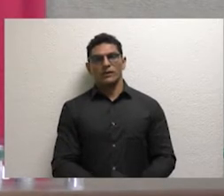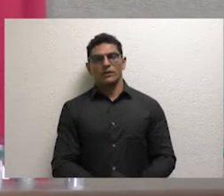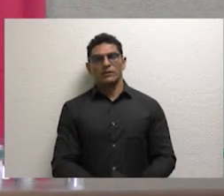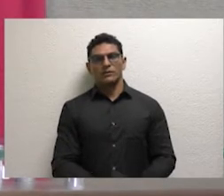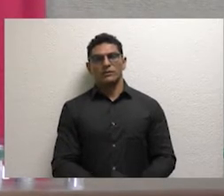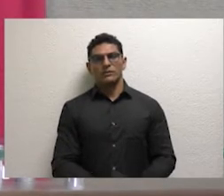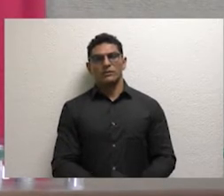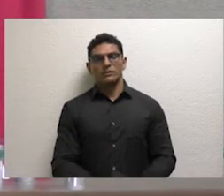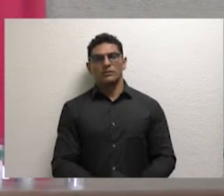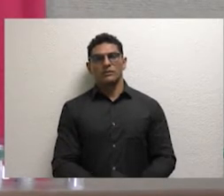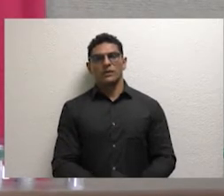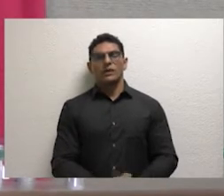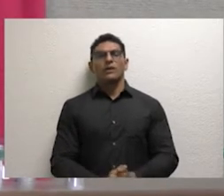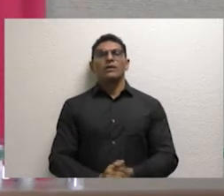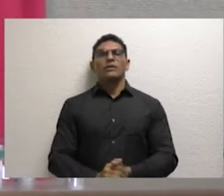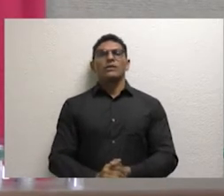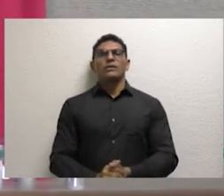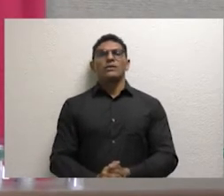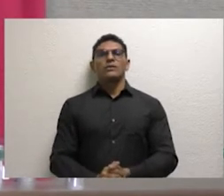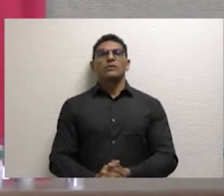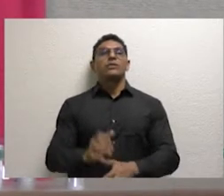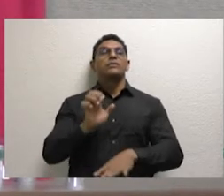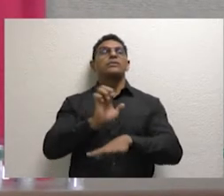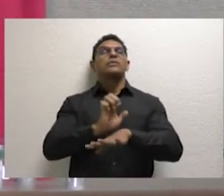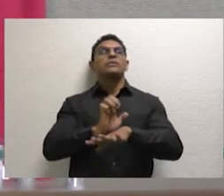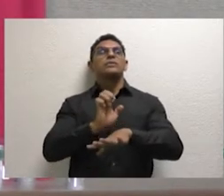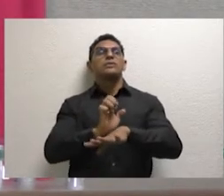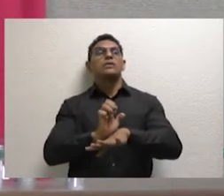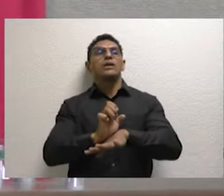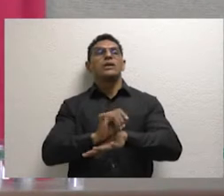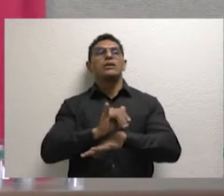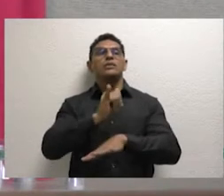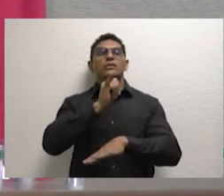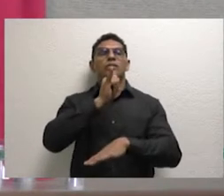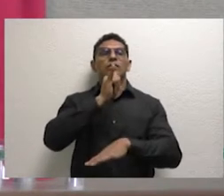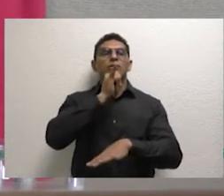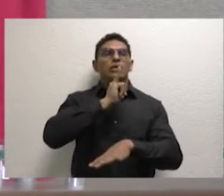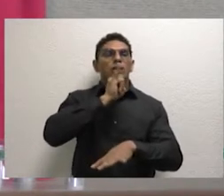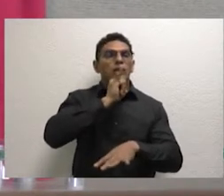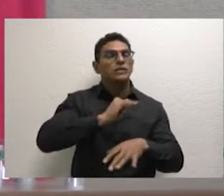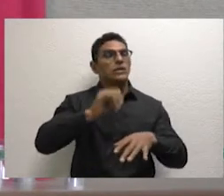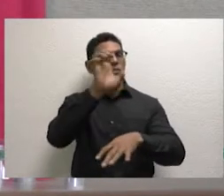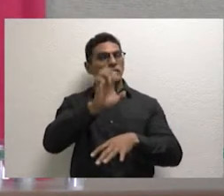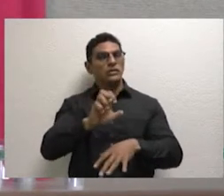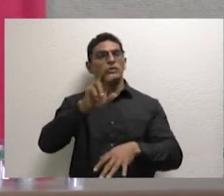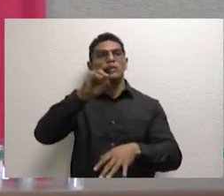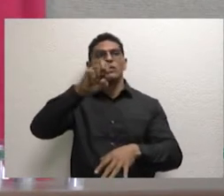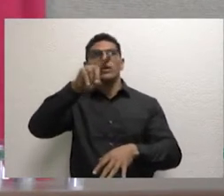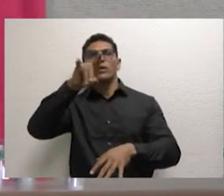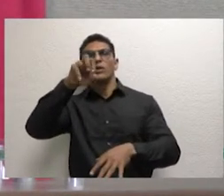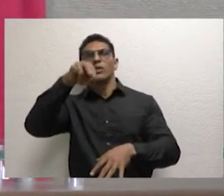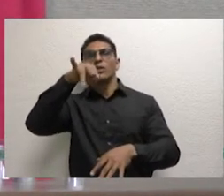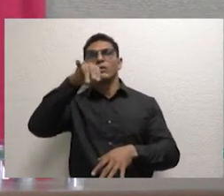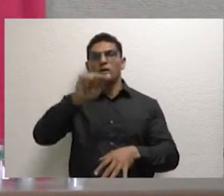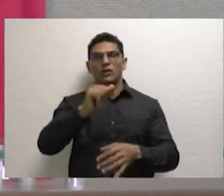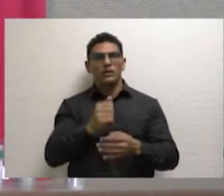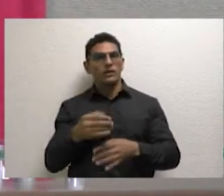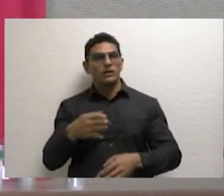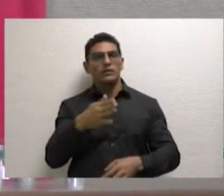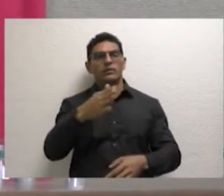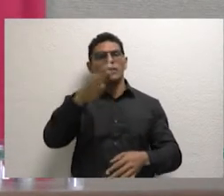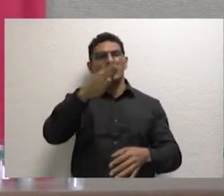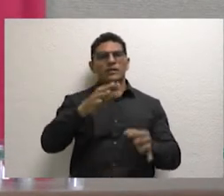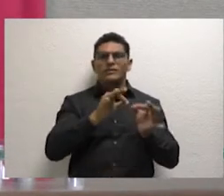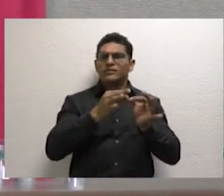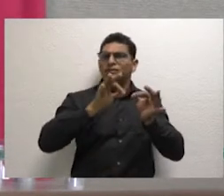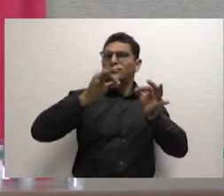de Porto Velho, no caso, no Estado de Rondônia, esse mesmo tabaquio é produzido a uma distância